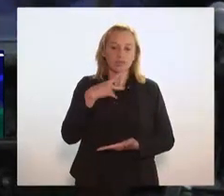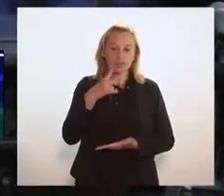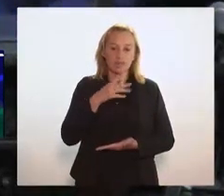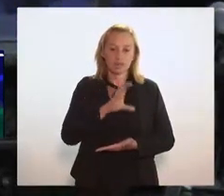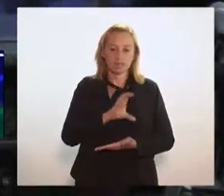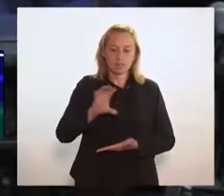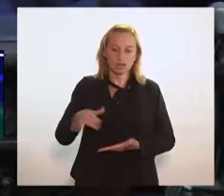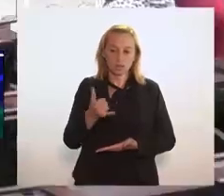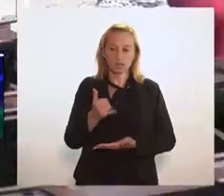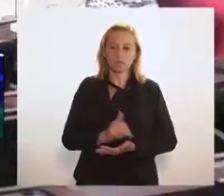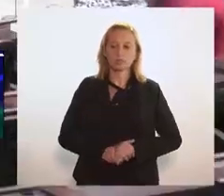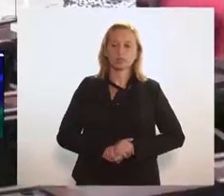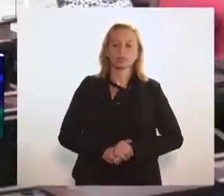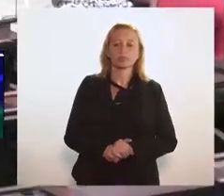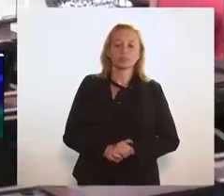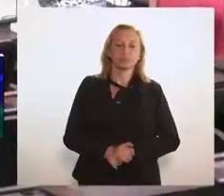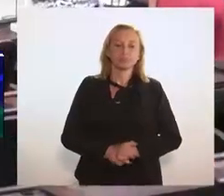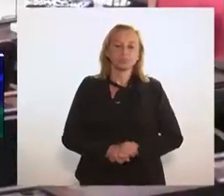CCJ.